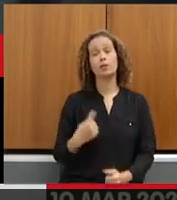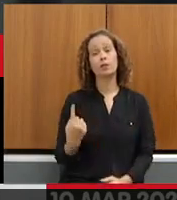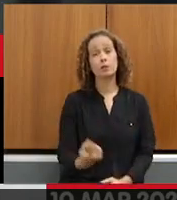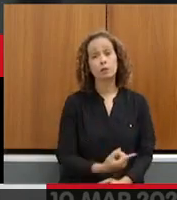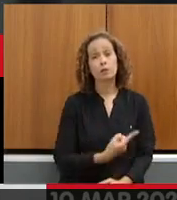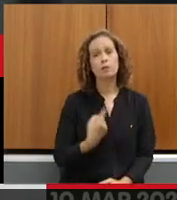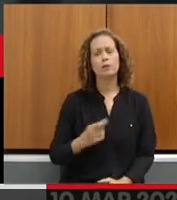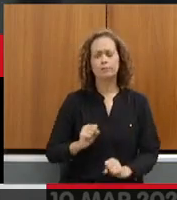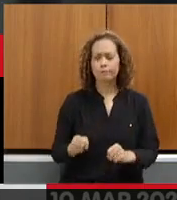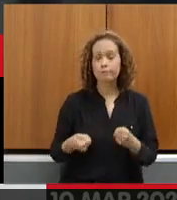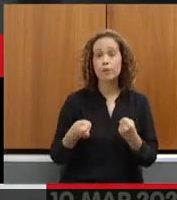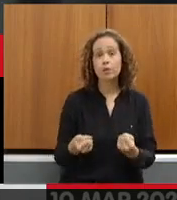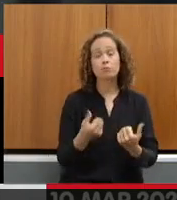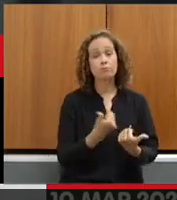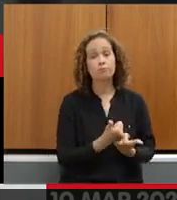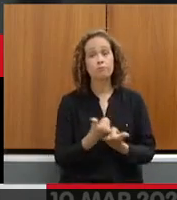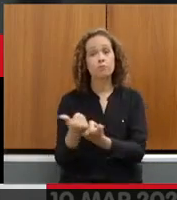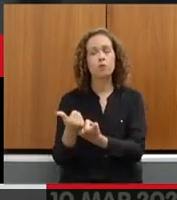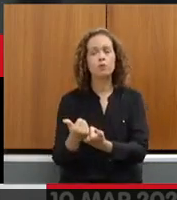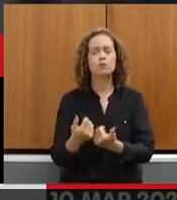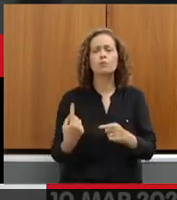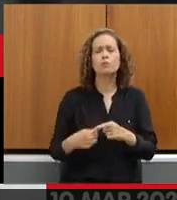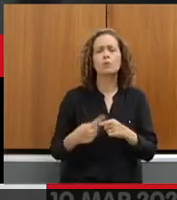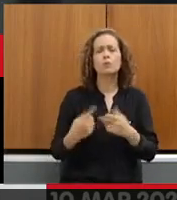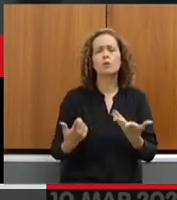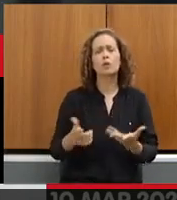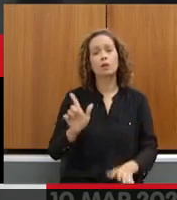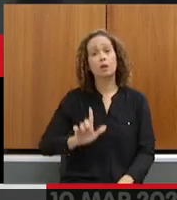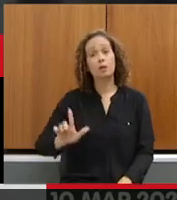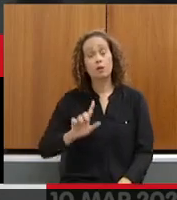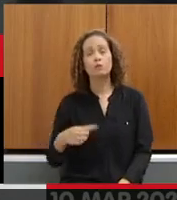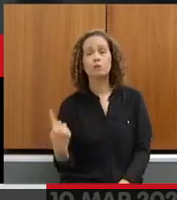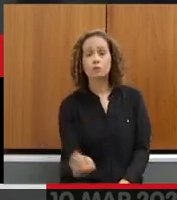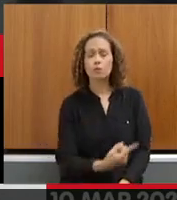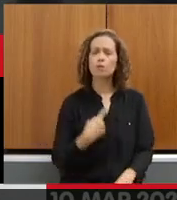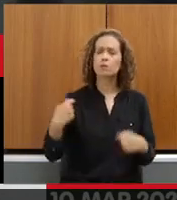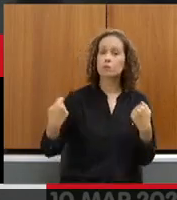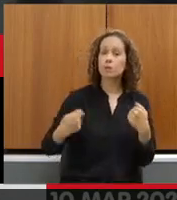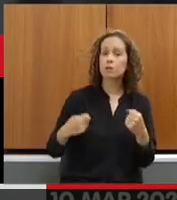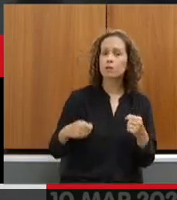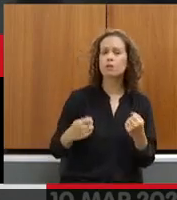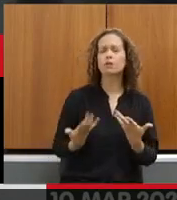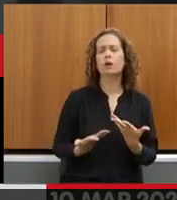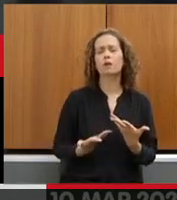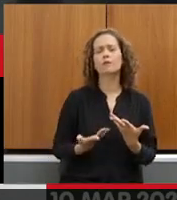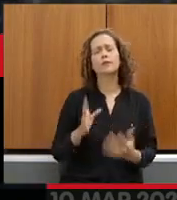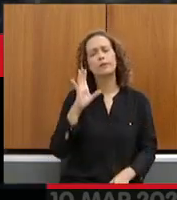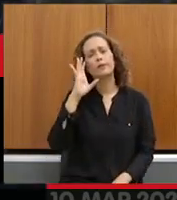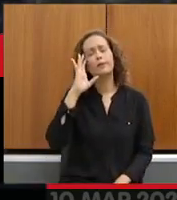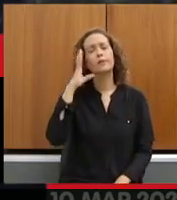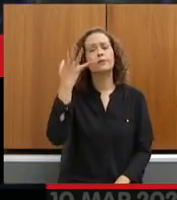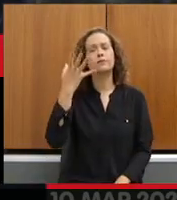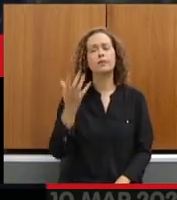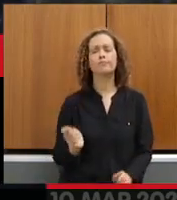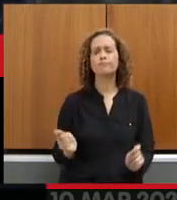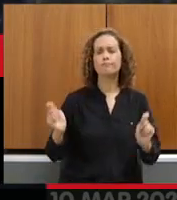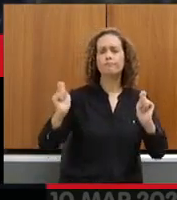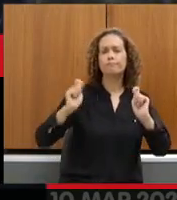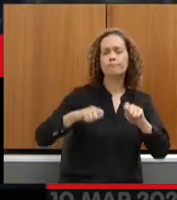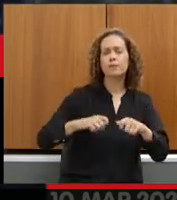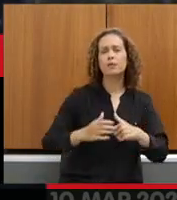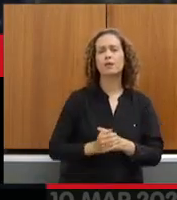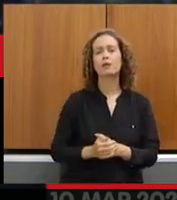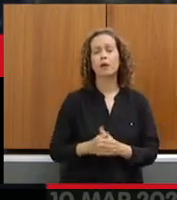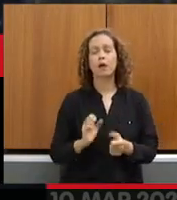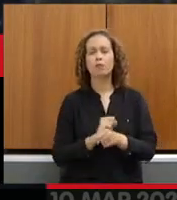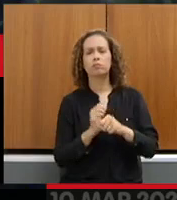suporte porque isso para nós era muito claro que a gente precisava a pensar na possibilidade de ter retorno